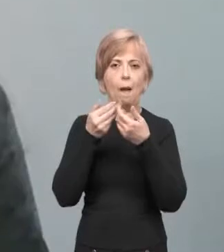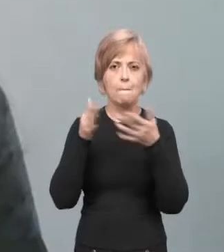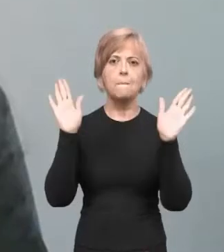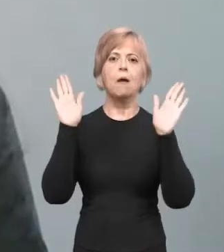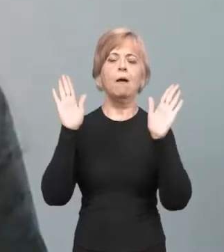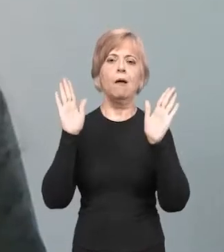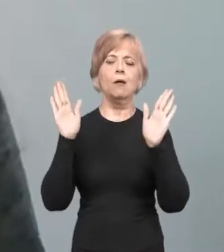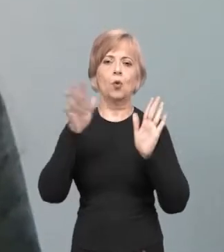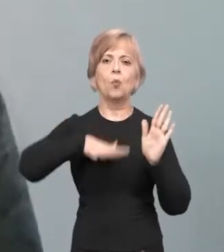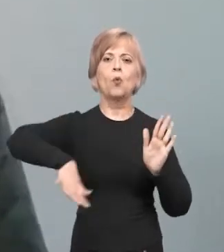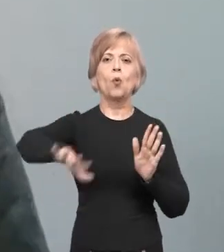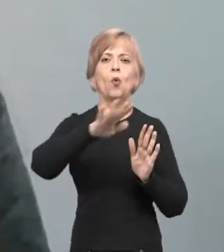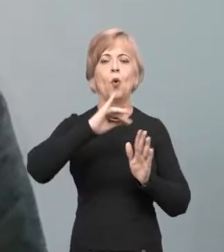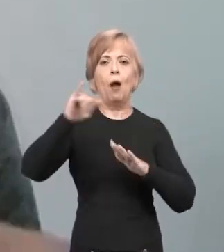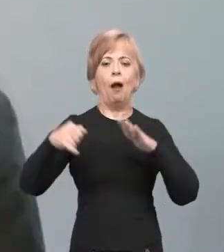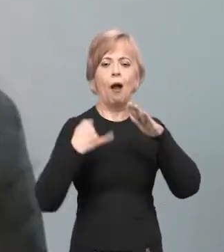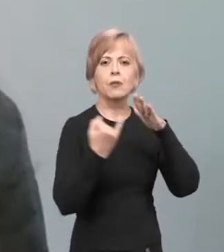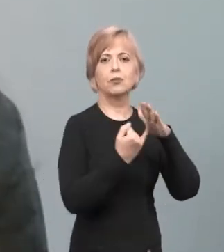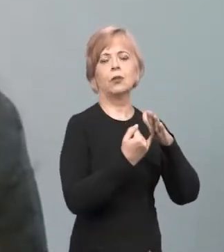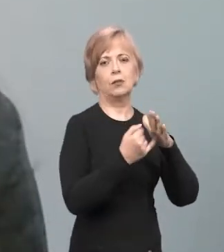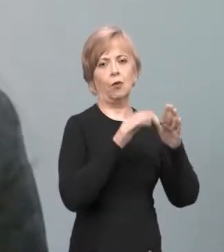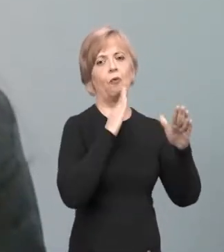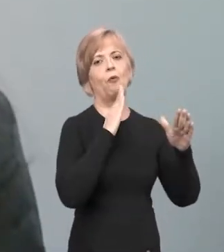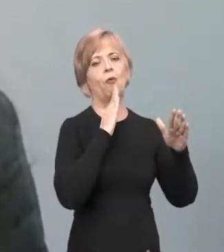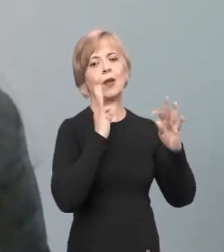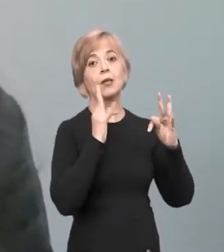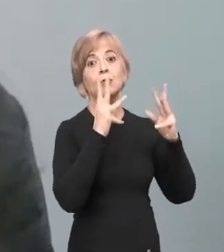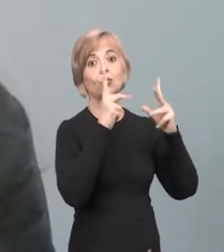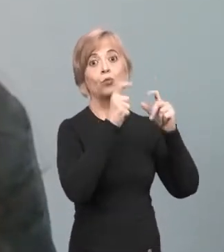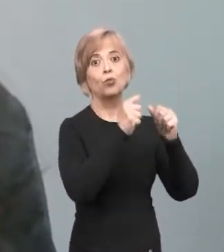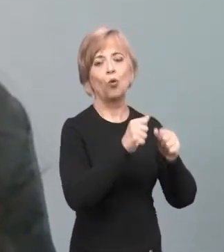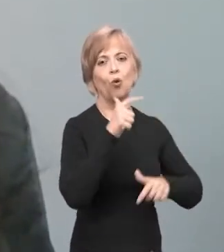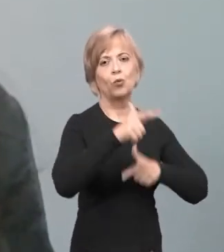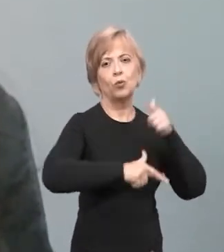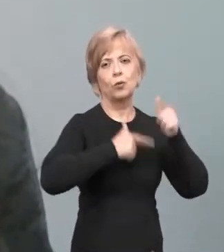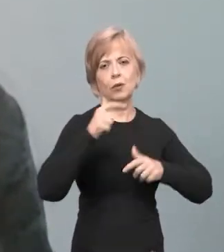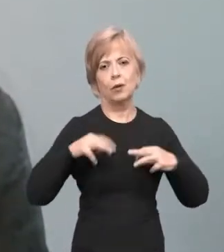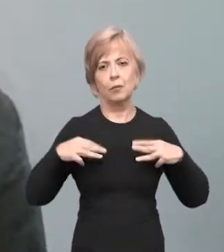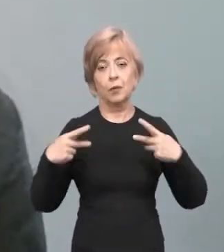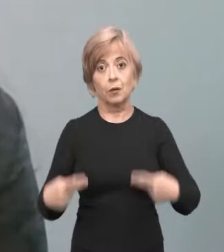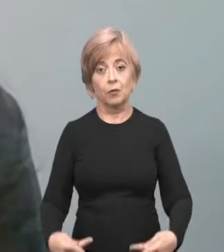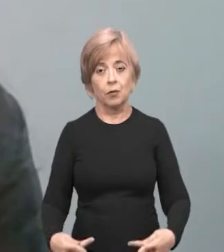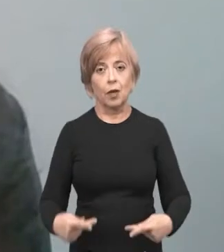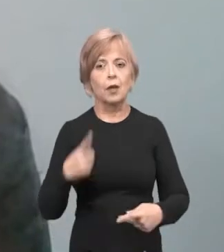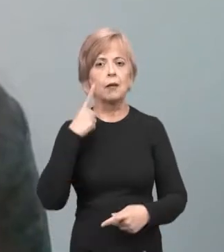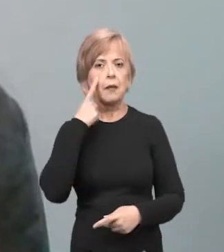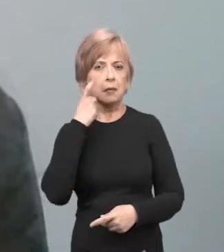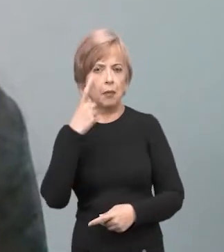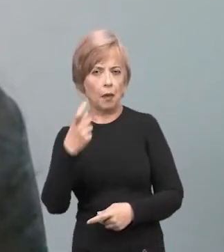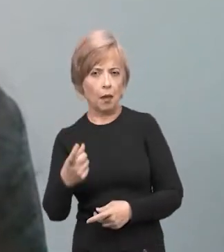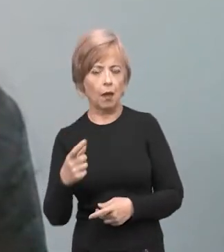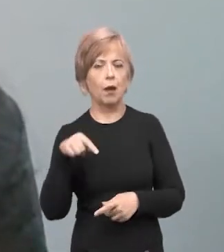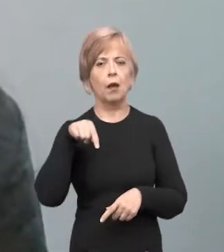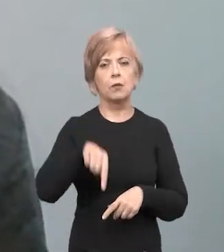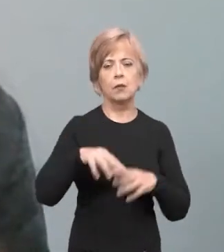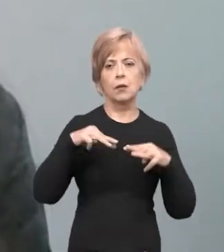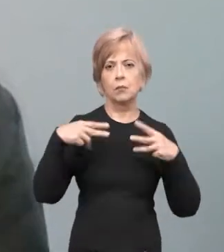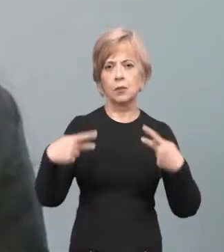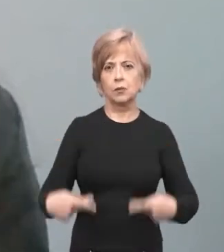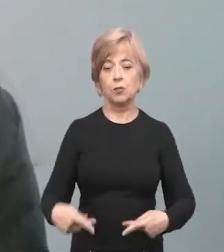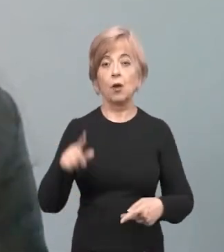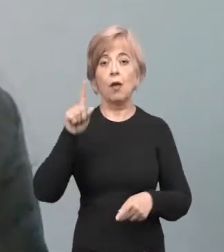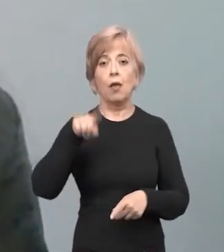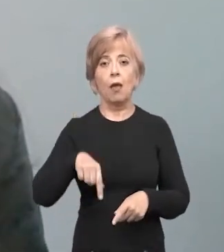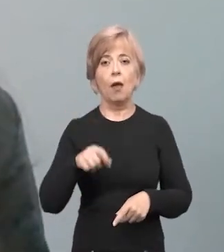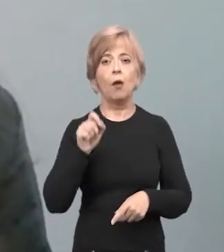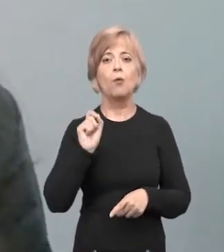público. As instituições, elas têm conhecimento de toda a atuação do Ministério Público, o que interessa ao Ministério Público